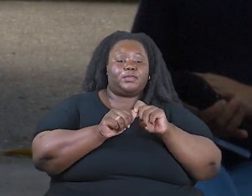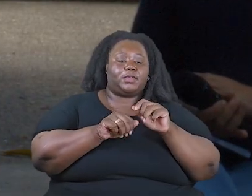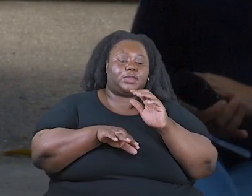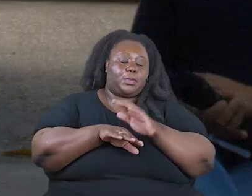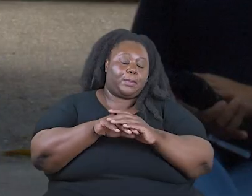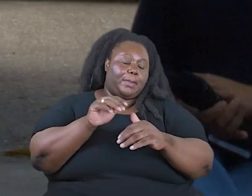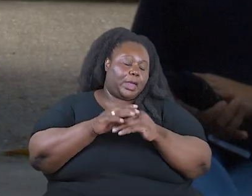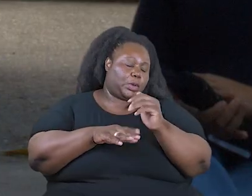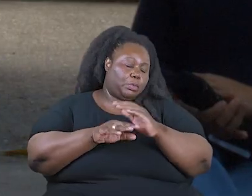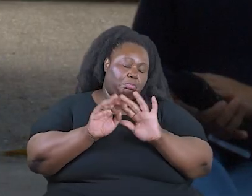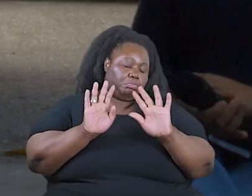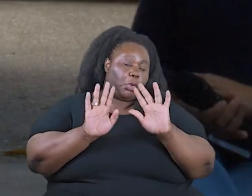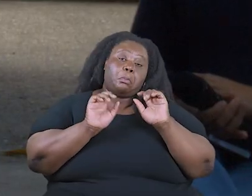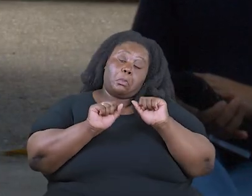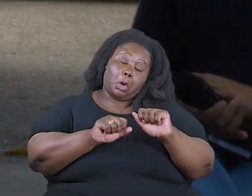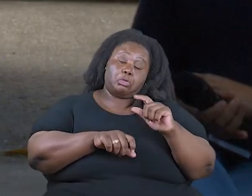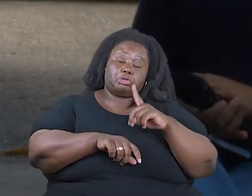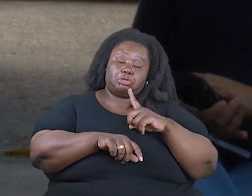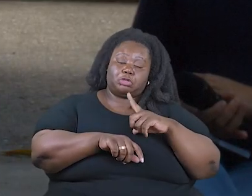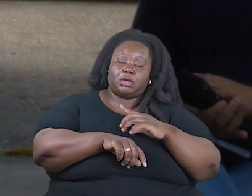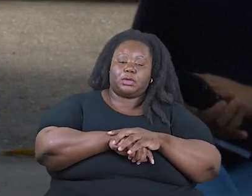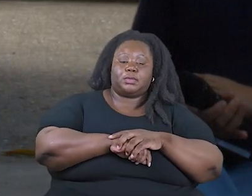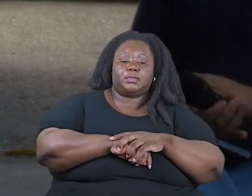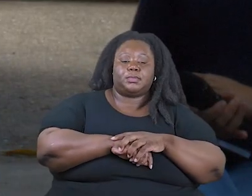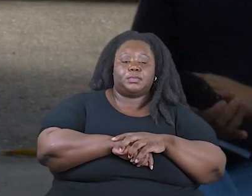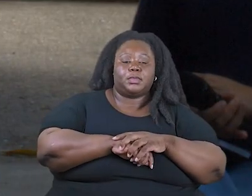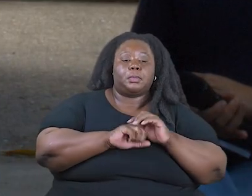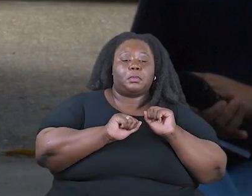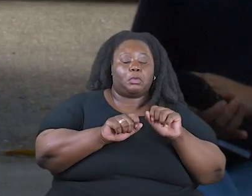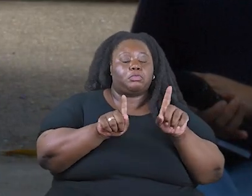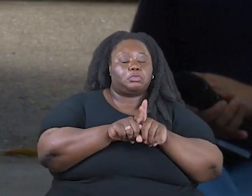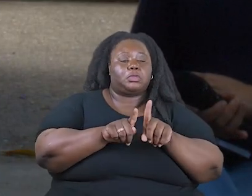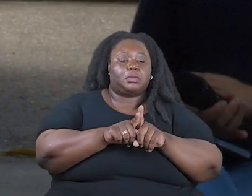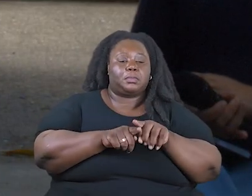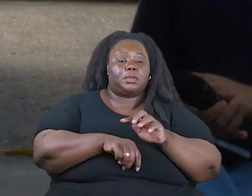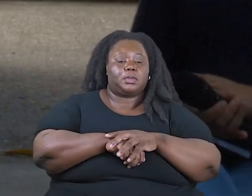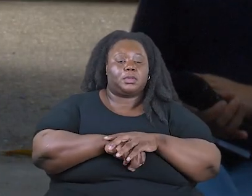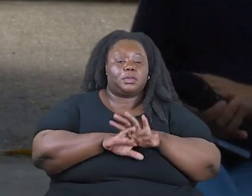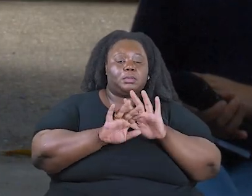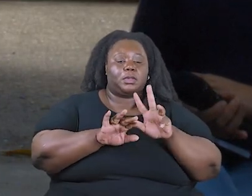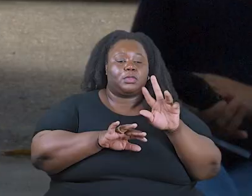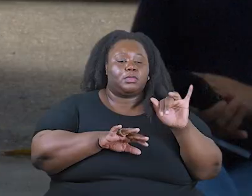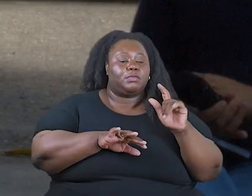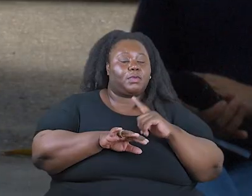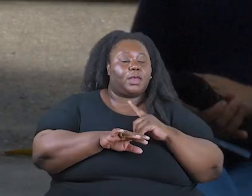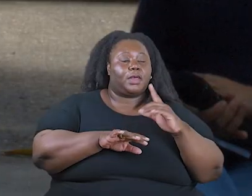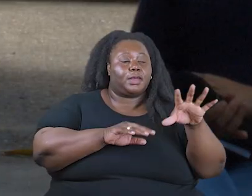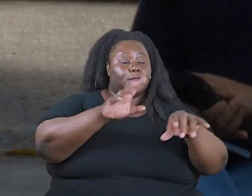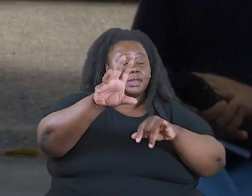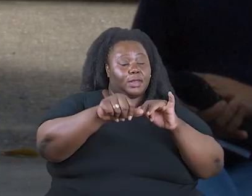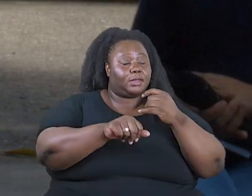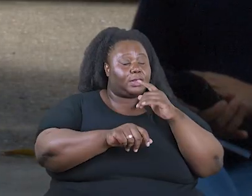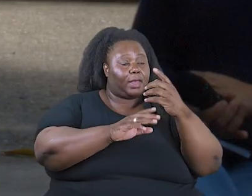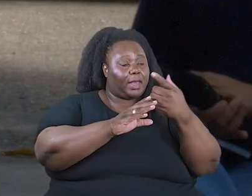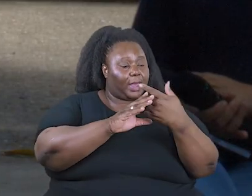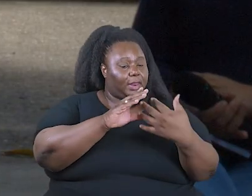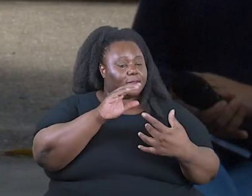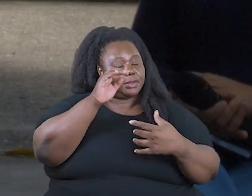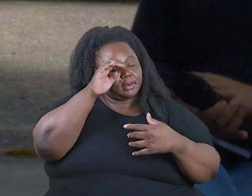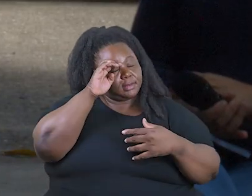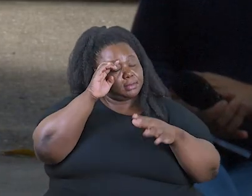pelo fazer manual. Pode ter o fazer manual também como algo que vai trazer essa